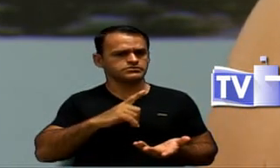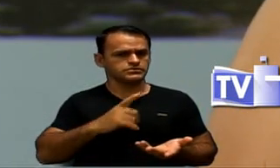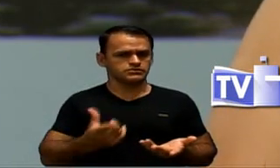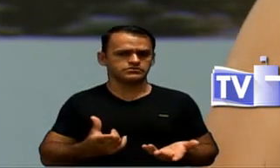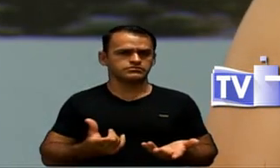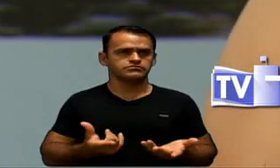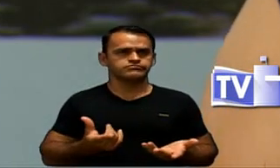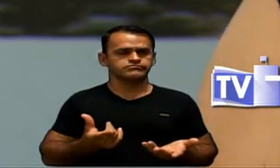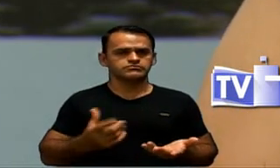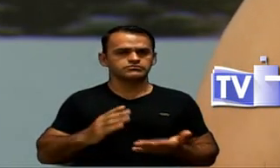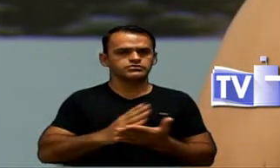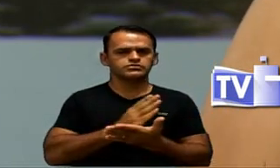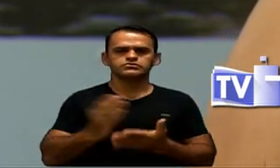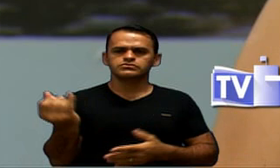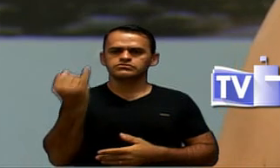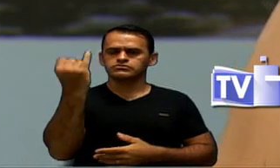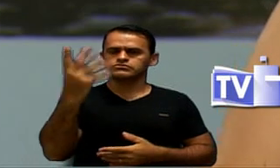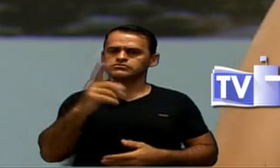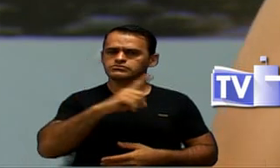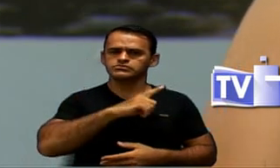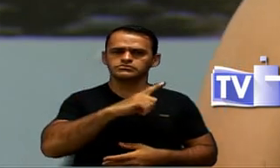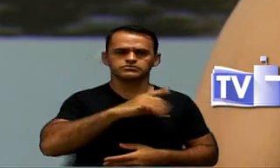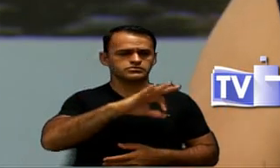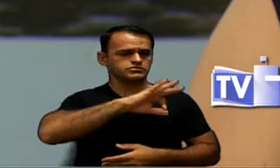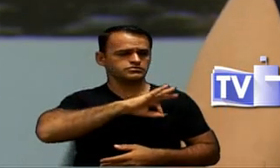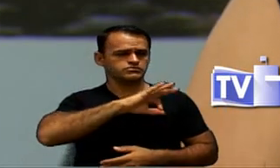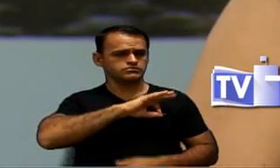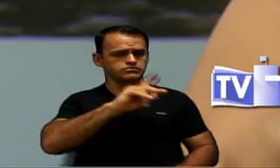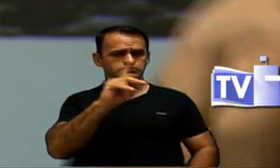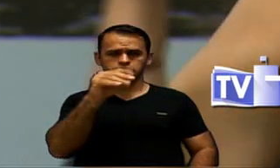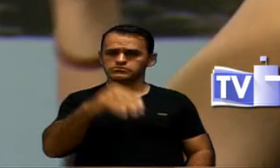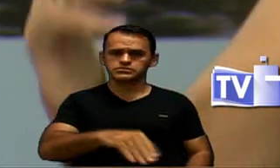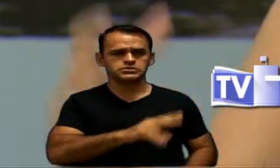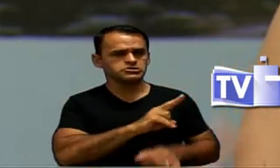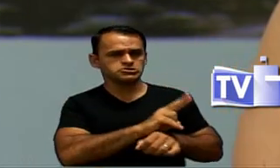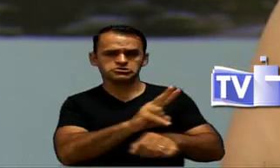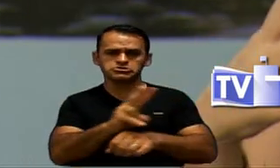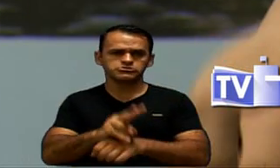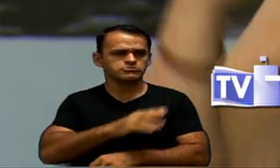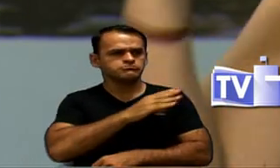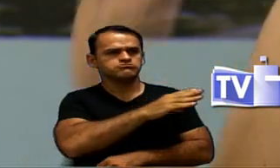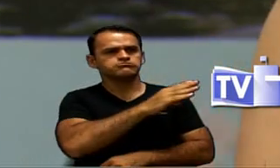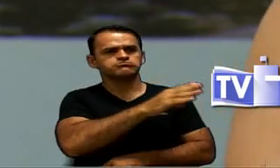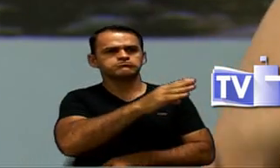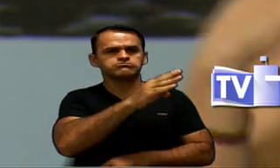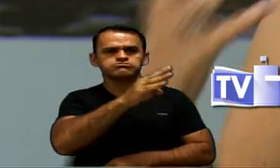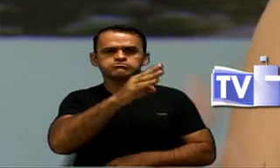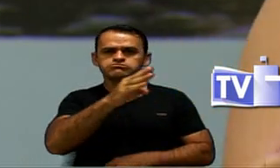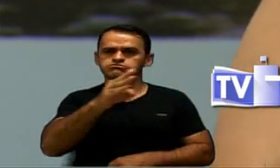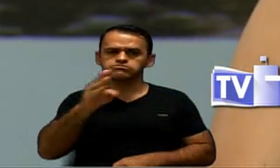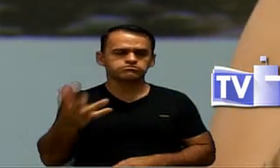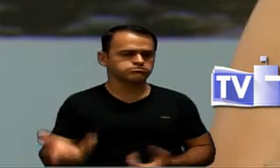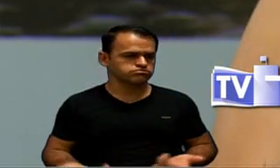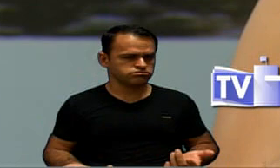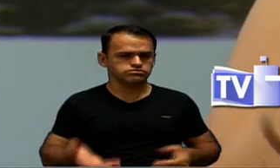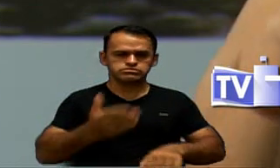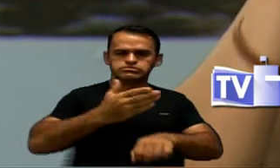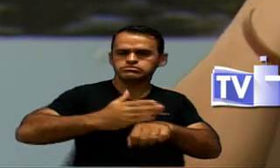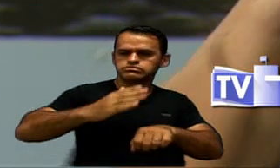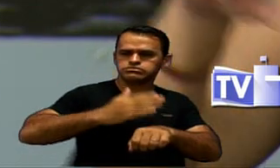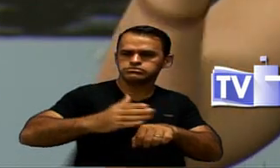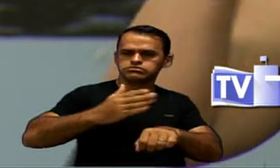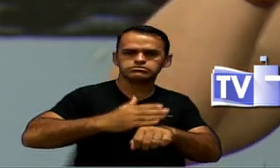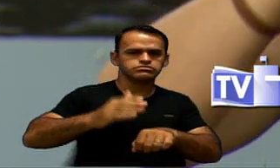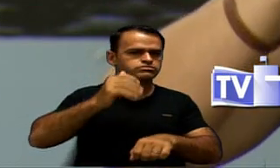muito importantes. Patrulha da Paz, da Polícia Militar, que faz uma ronda específica, um treinamento especial com os policiais,